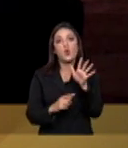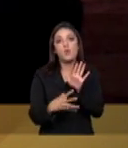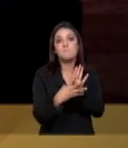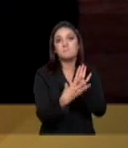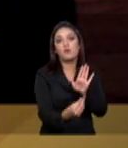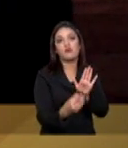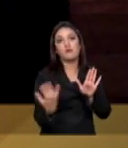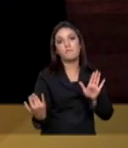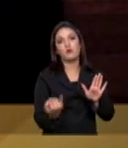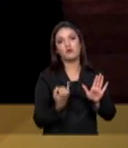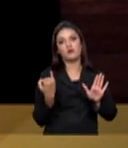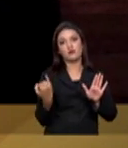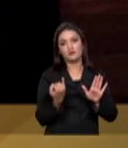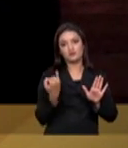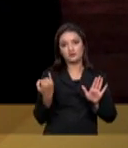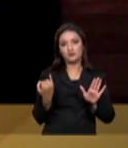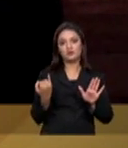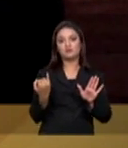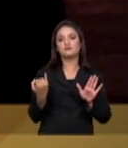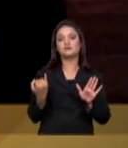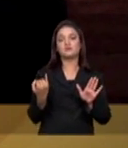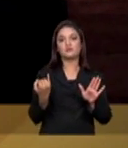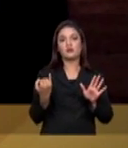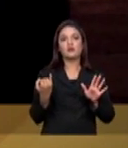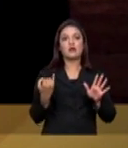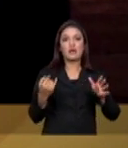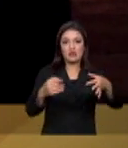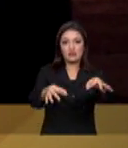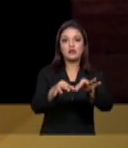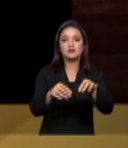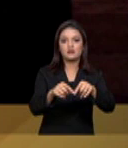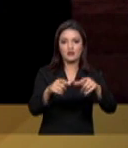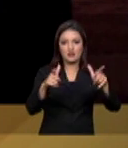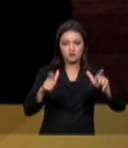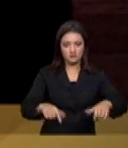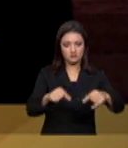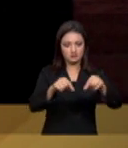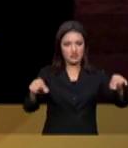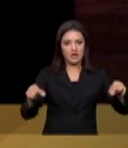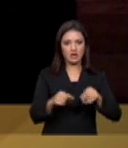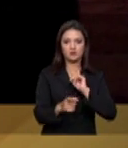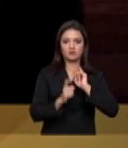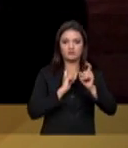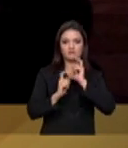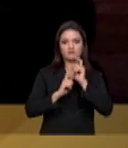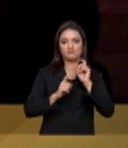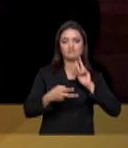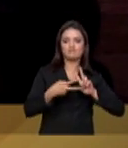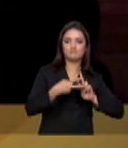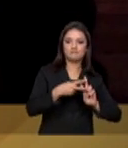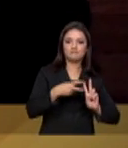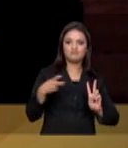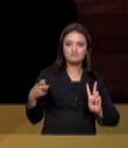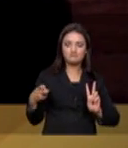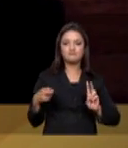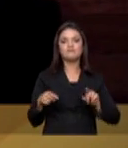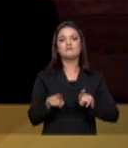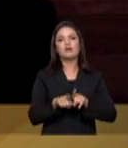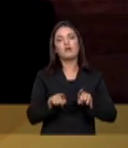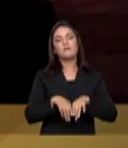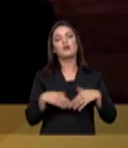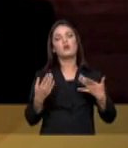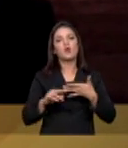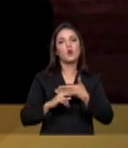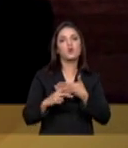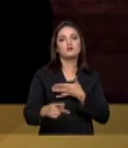levando nas demarcações administrativas e terras indígenas e seus efeitos no